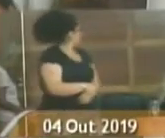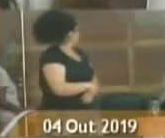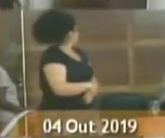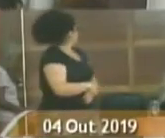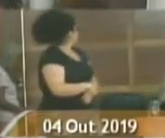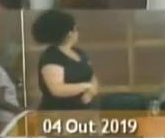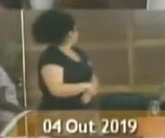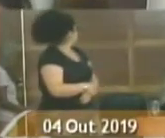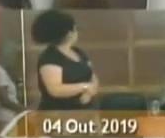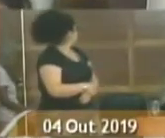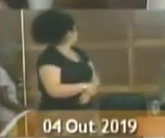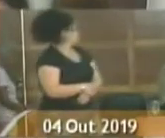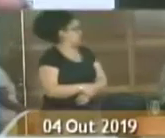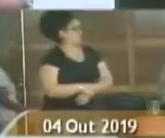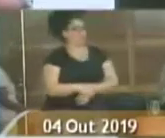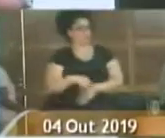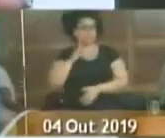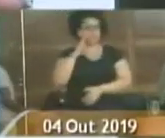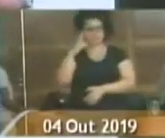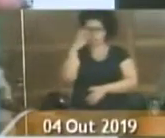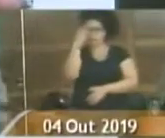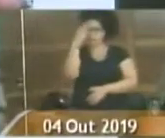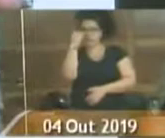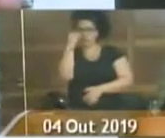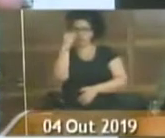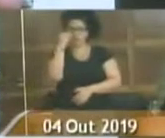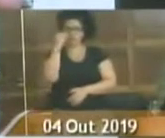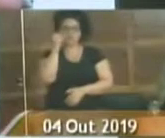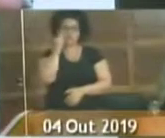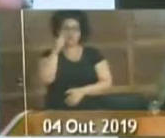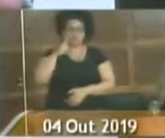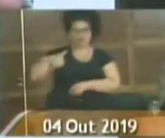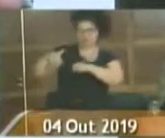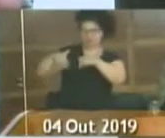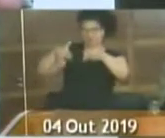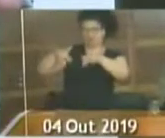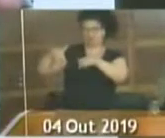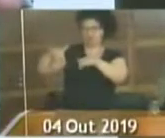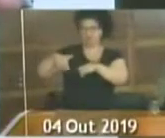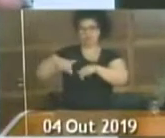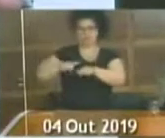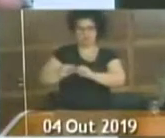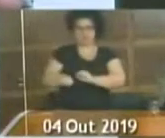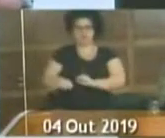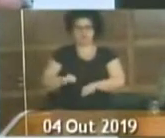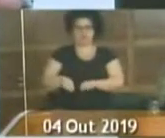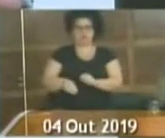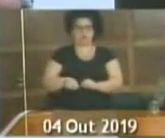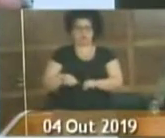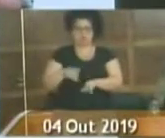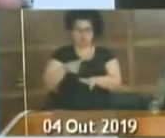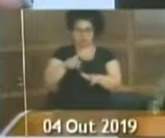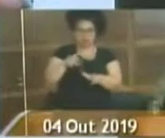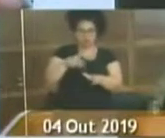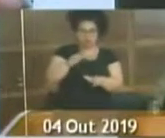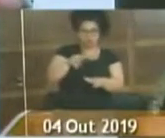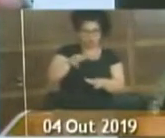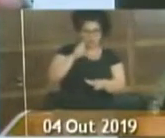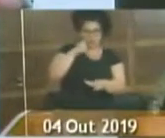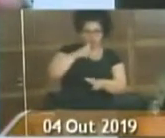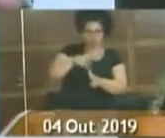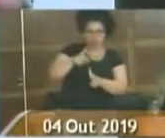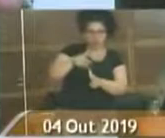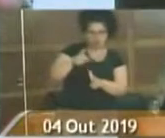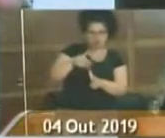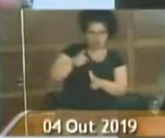Então, ó, vocês conseguem ver a imagenzinha lá da moça passeando com o cachorro? Ela tá de tênis, não tá? Quando vocês